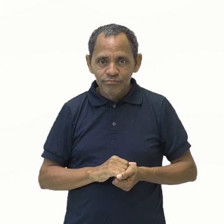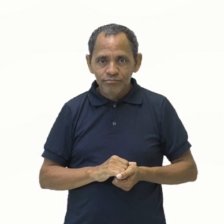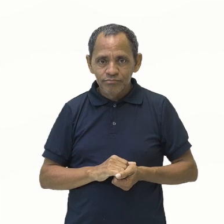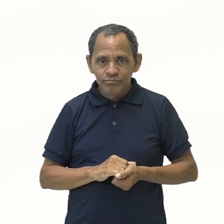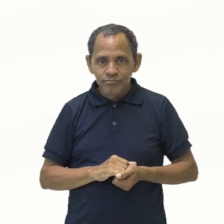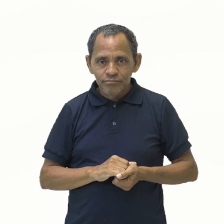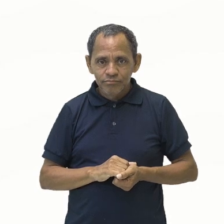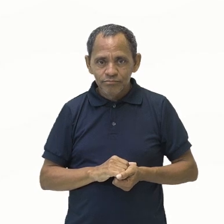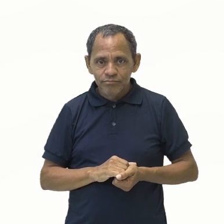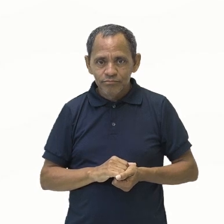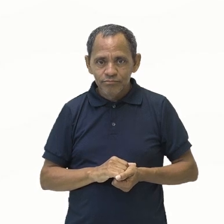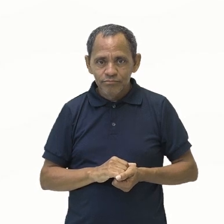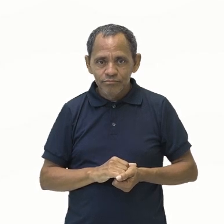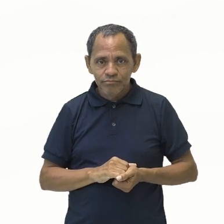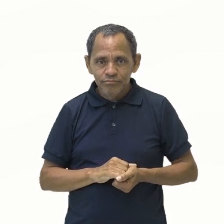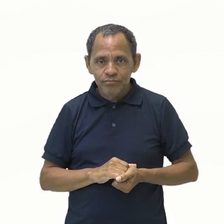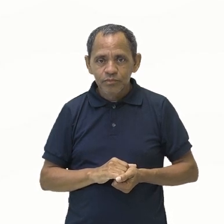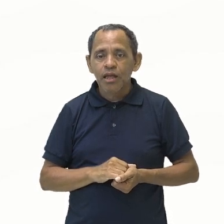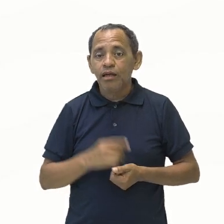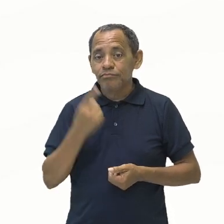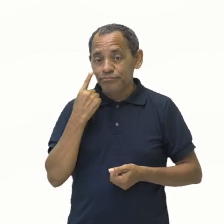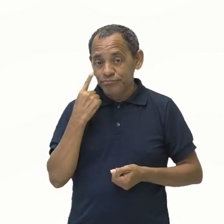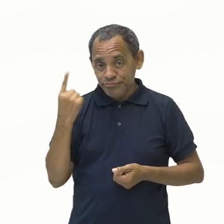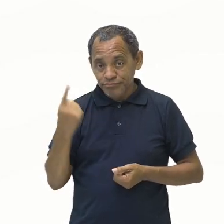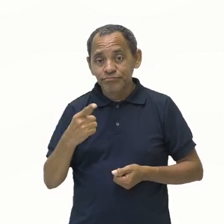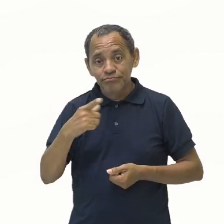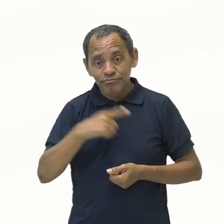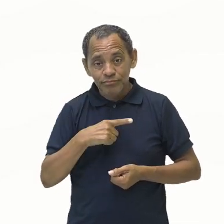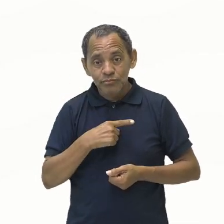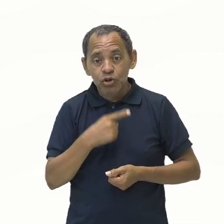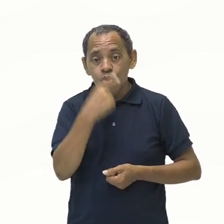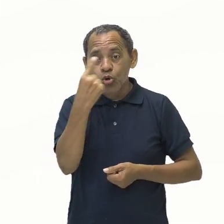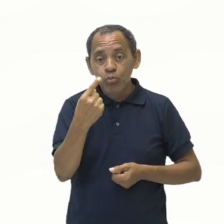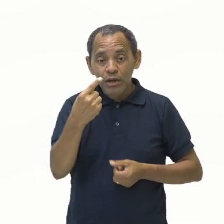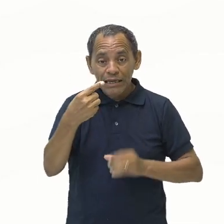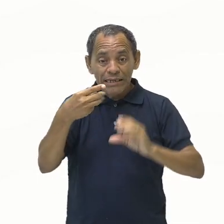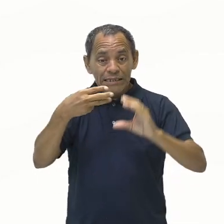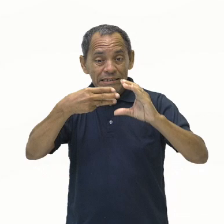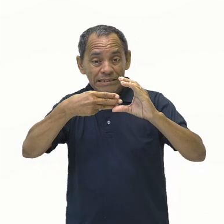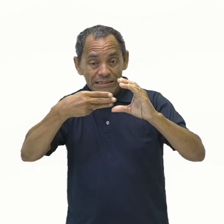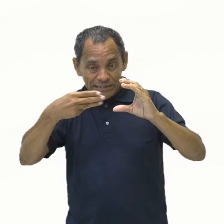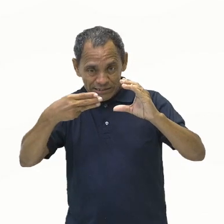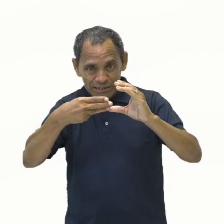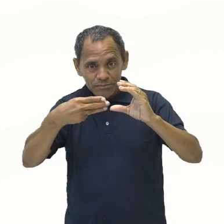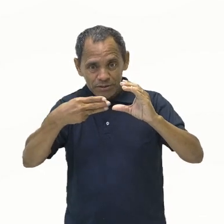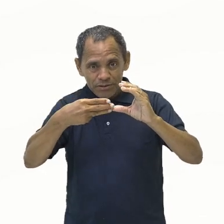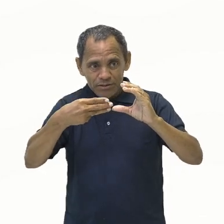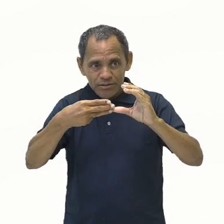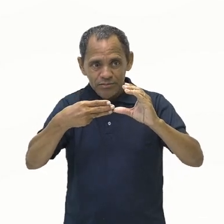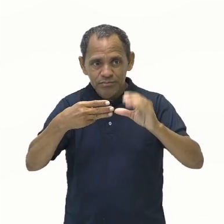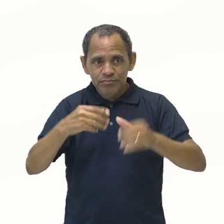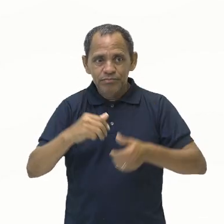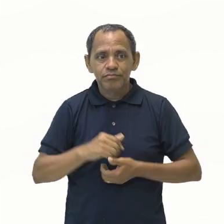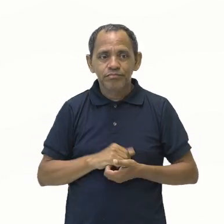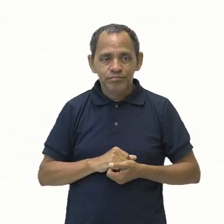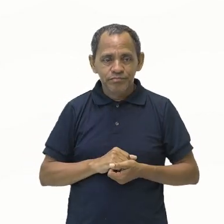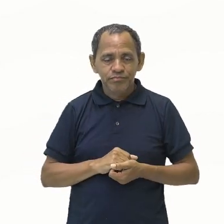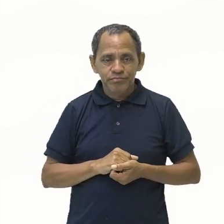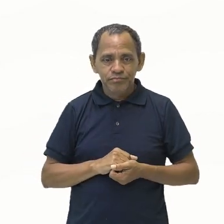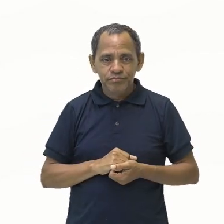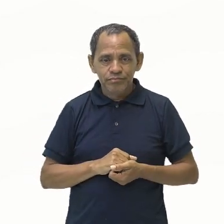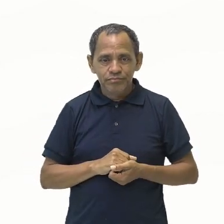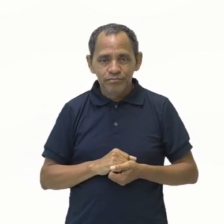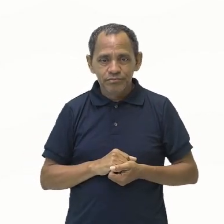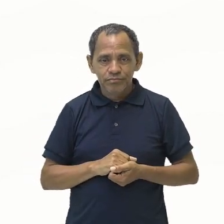o que acontece? Ele tem uma tripla, tá? Ele tem uma